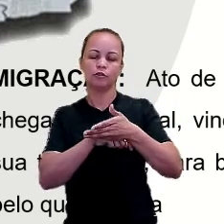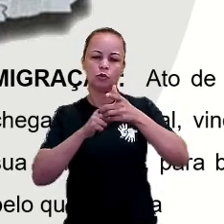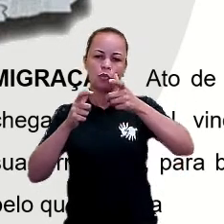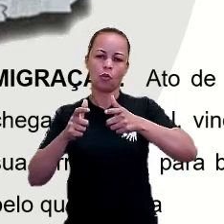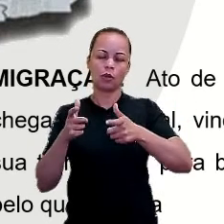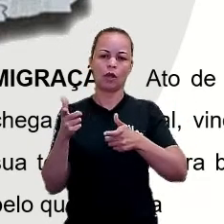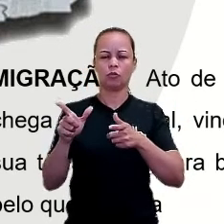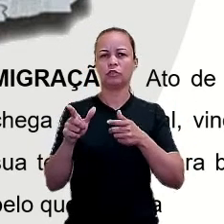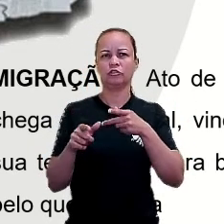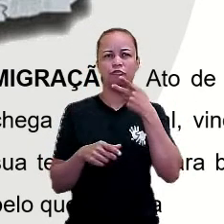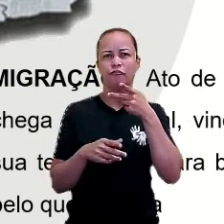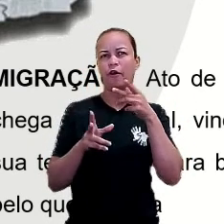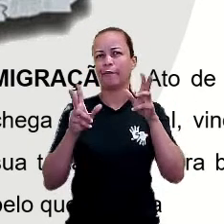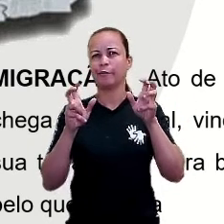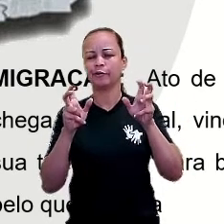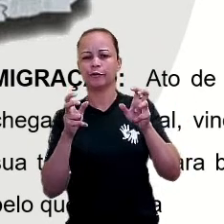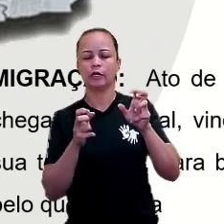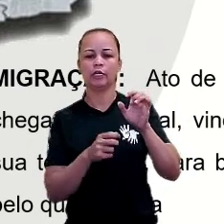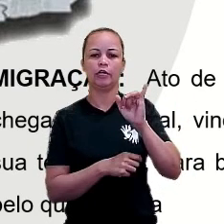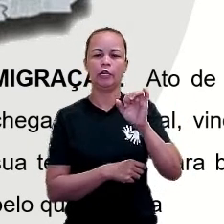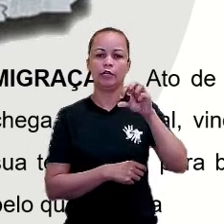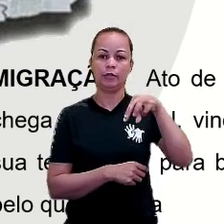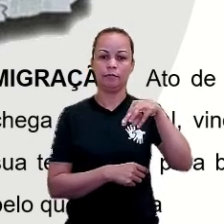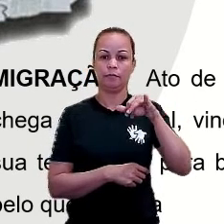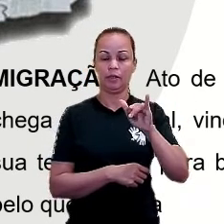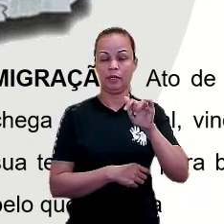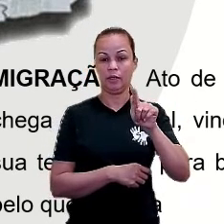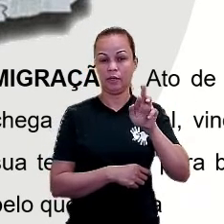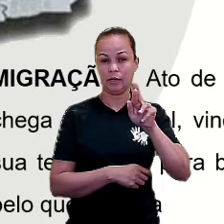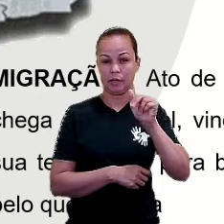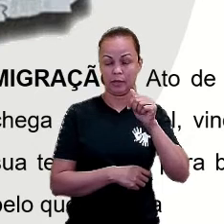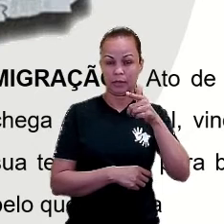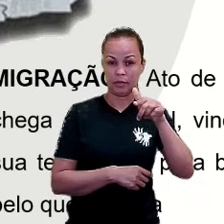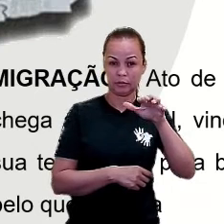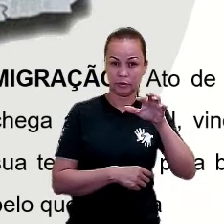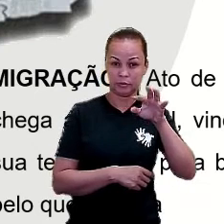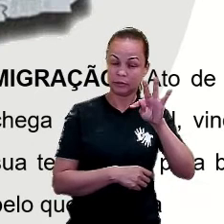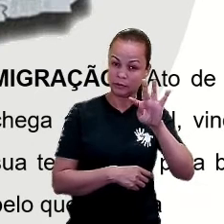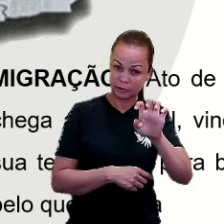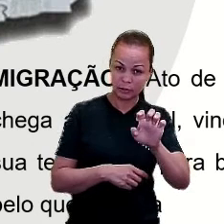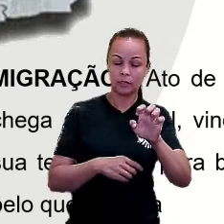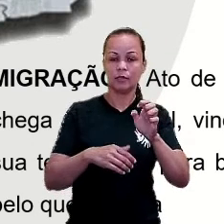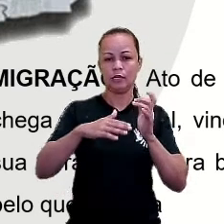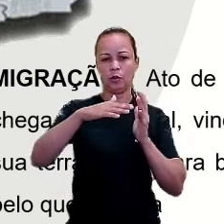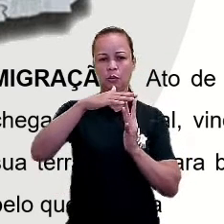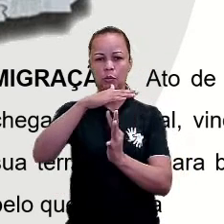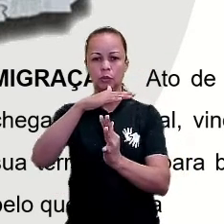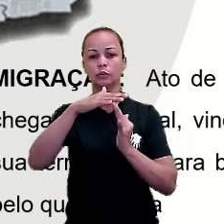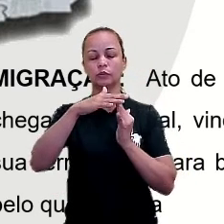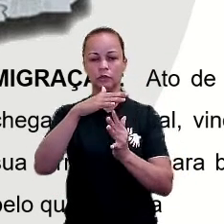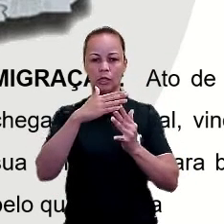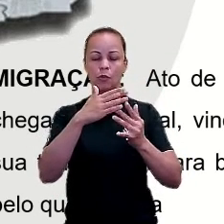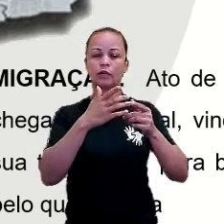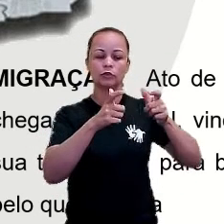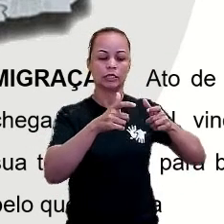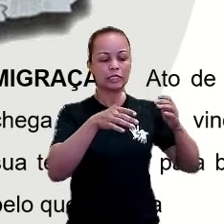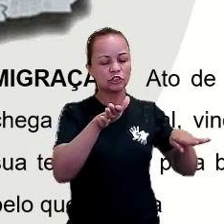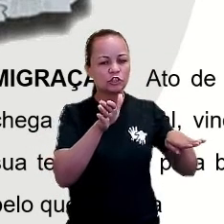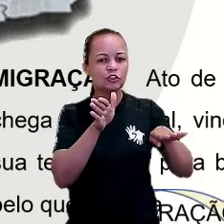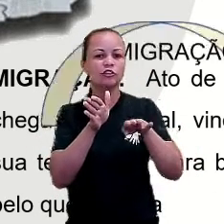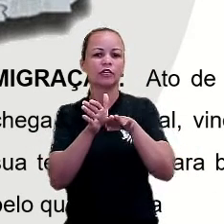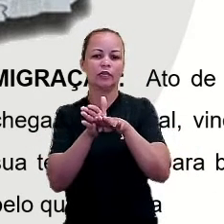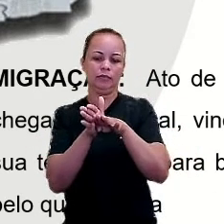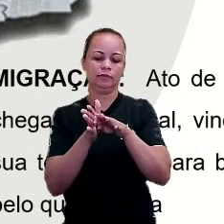os imigrantes. Os imigrantes chegaram ao Brasil. É o ato de se entrar, é o ato da chegada.